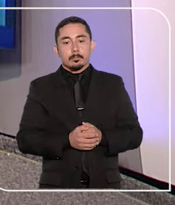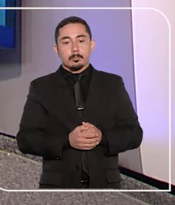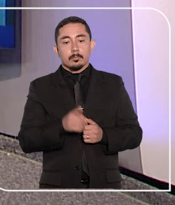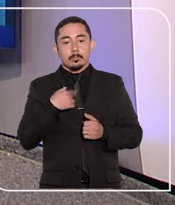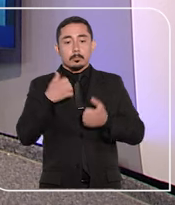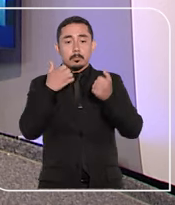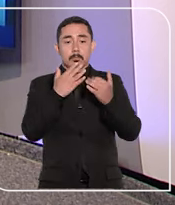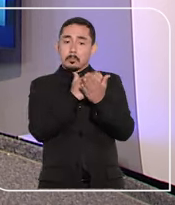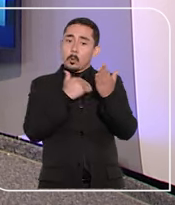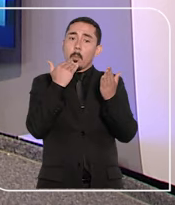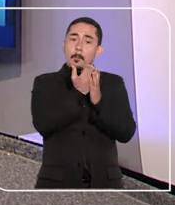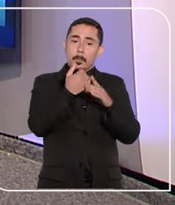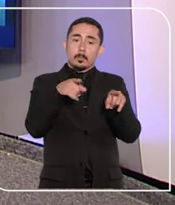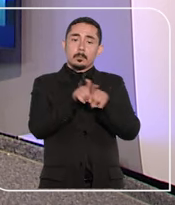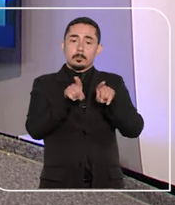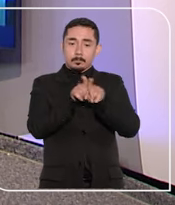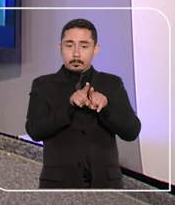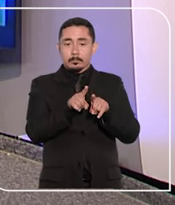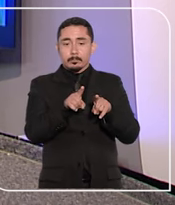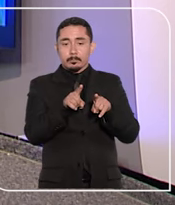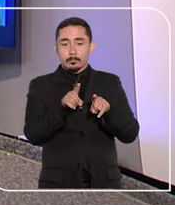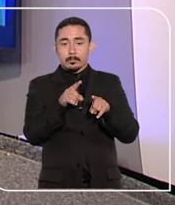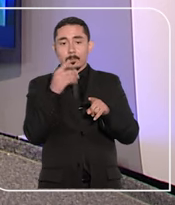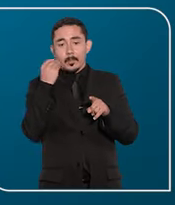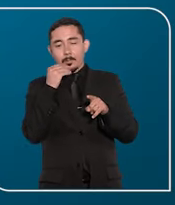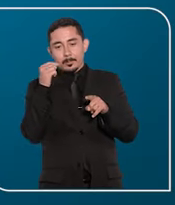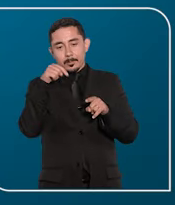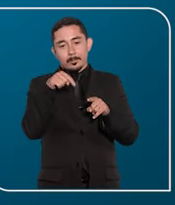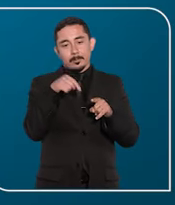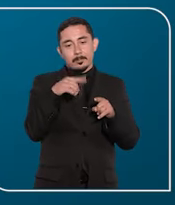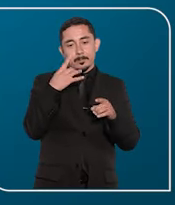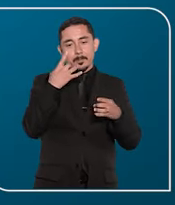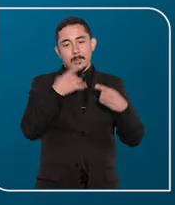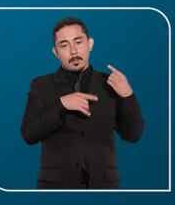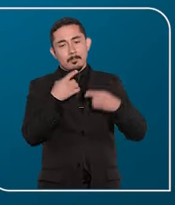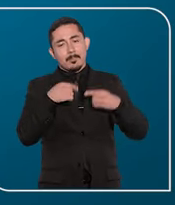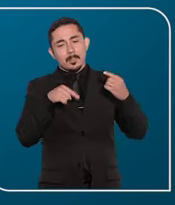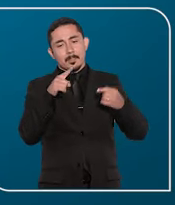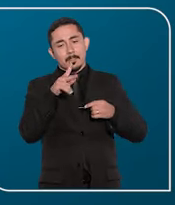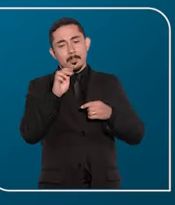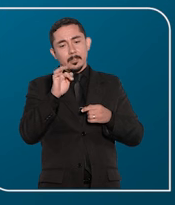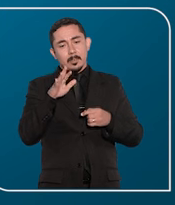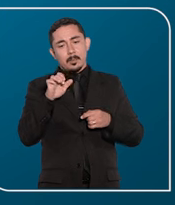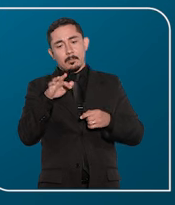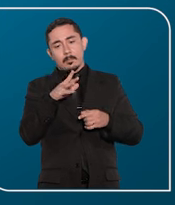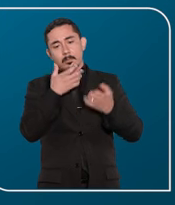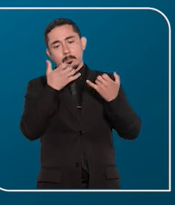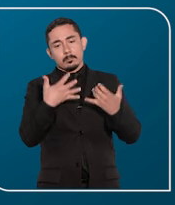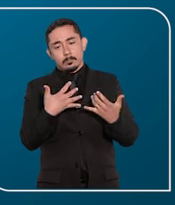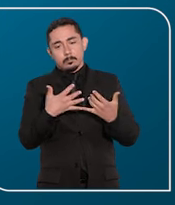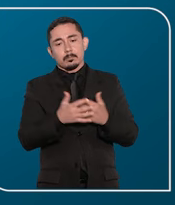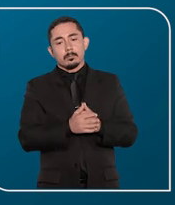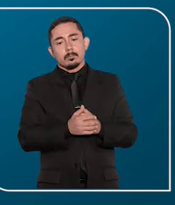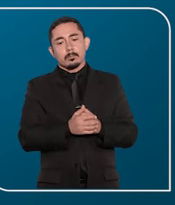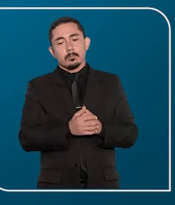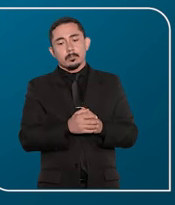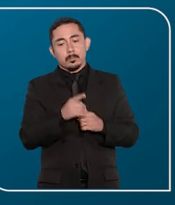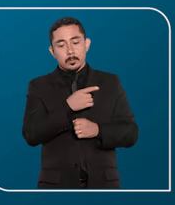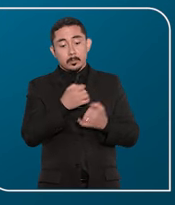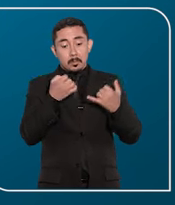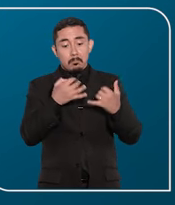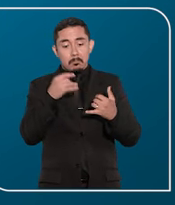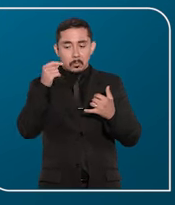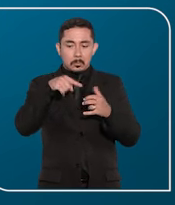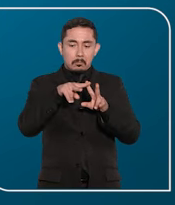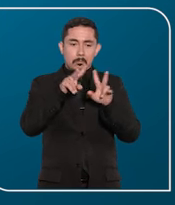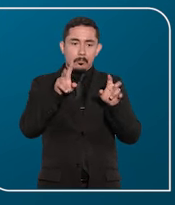vou aproveitar, já que nós estamos no debate aqui, né? E o Guilherme me deu a oportunidade e comentou sobre isso,